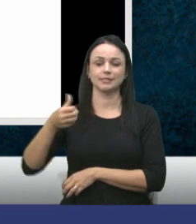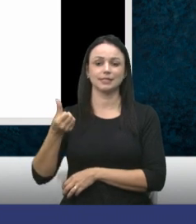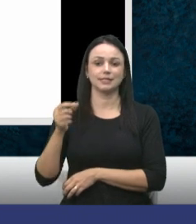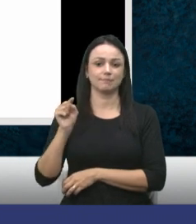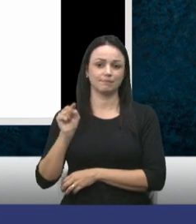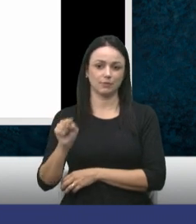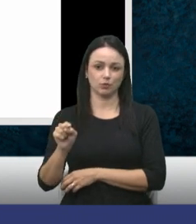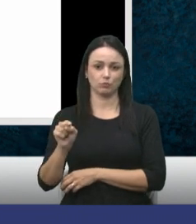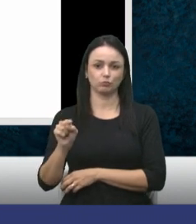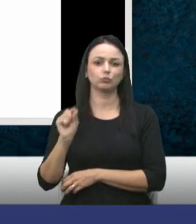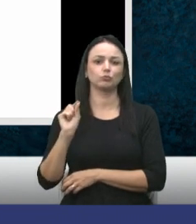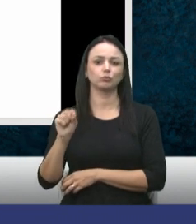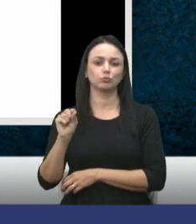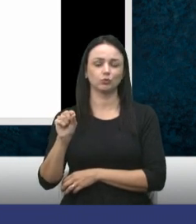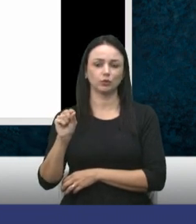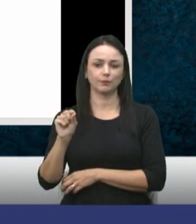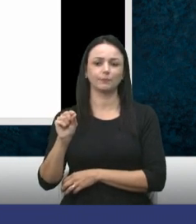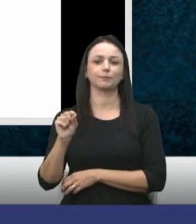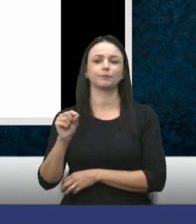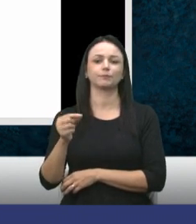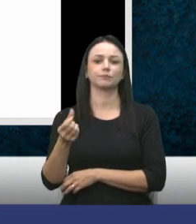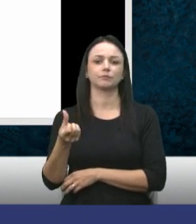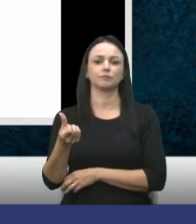26.976.000, equivalendo